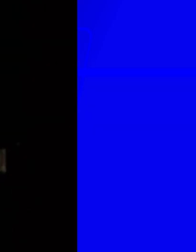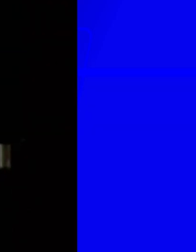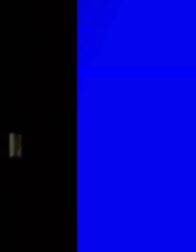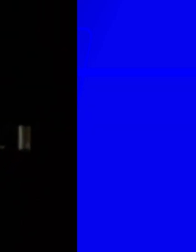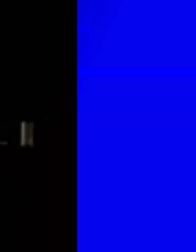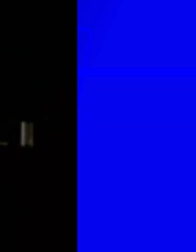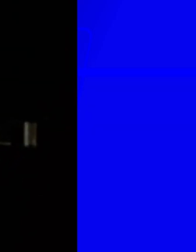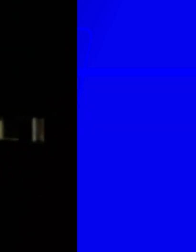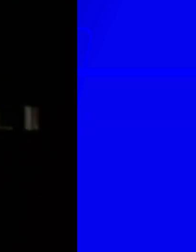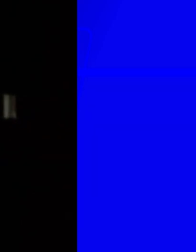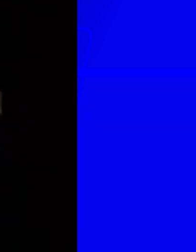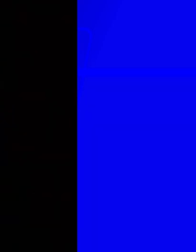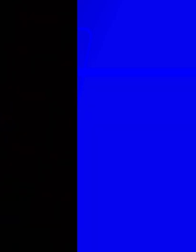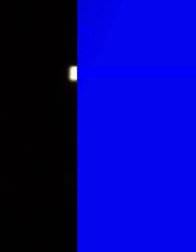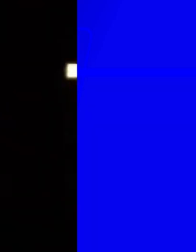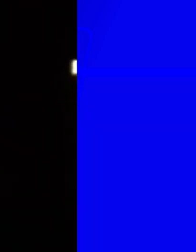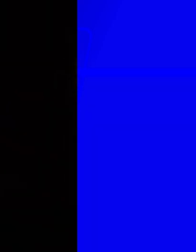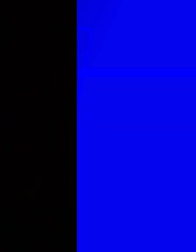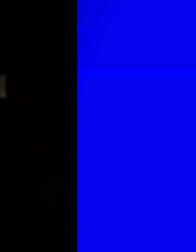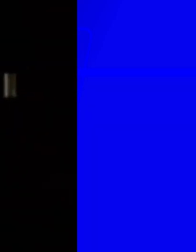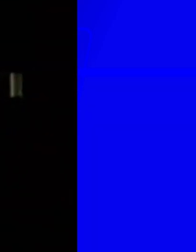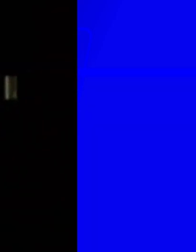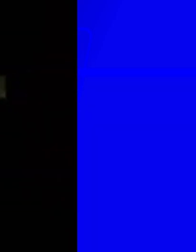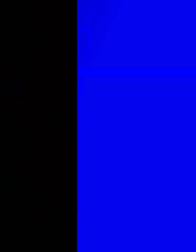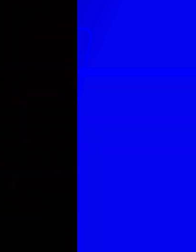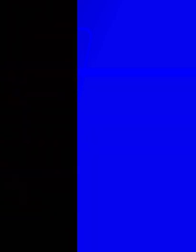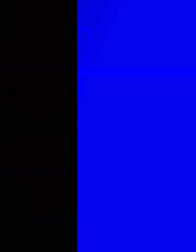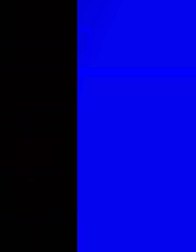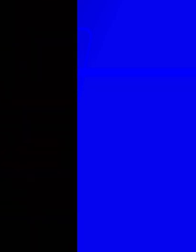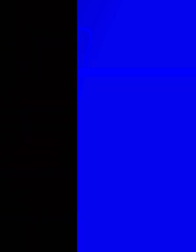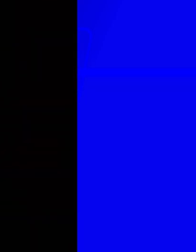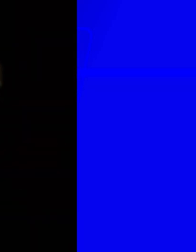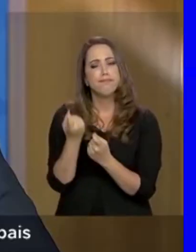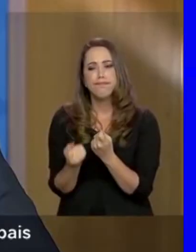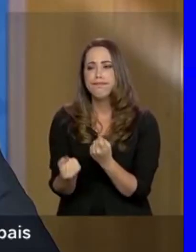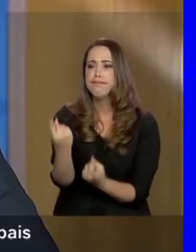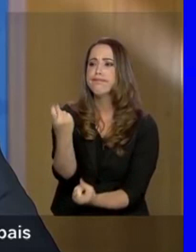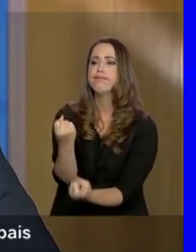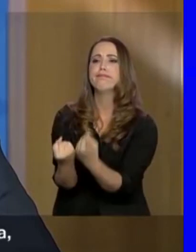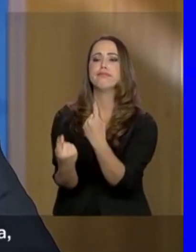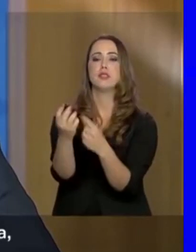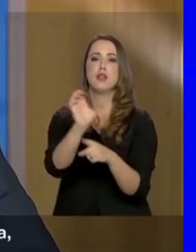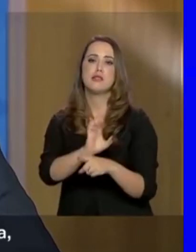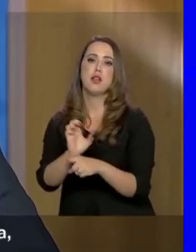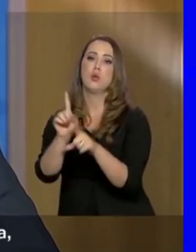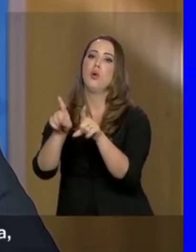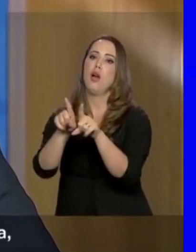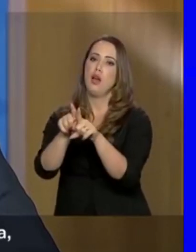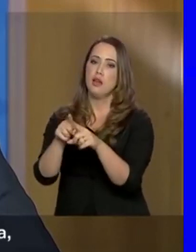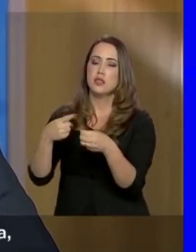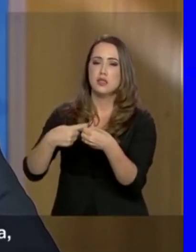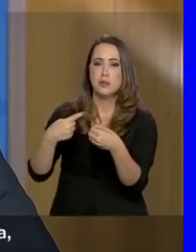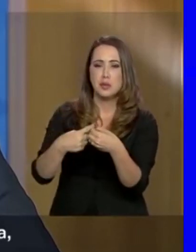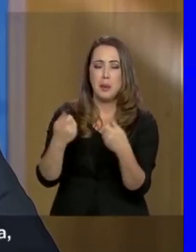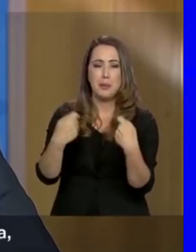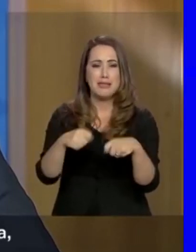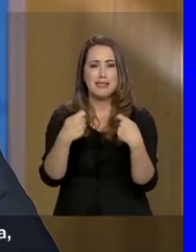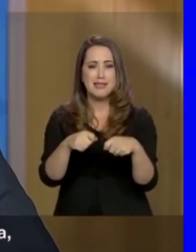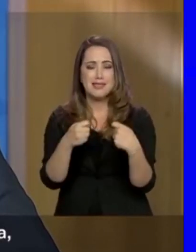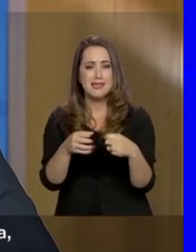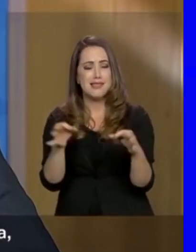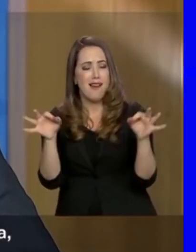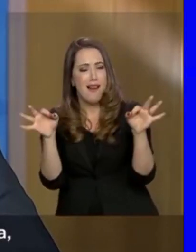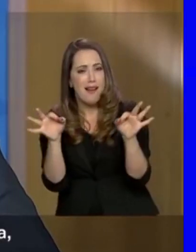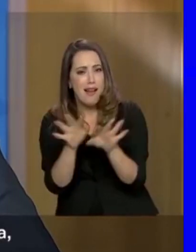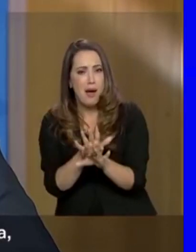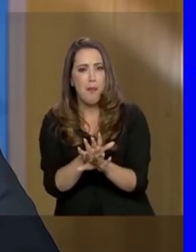e o plantão do programa ronda geraes mostra agora os manifestos após o pronunciamento do presidente da república jair messias